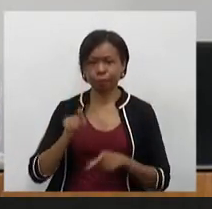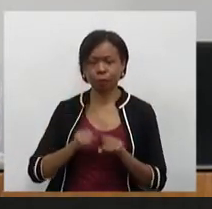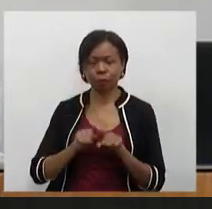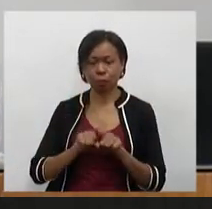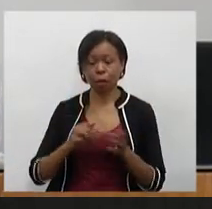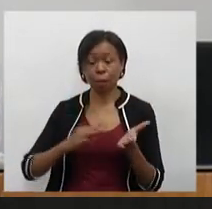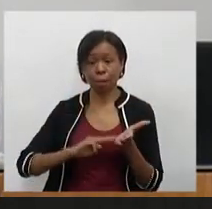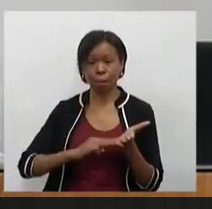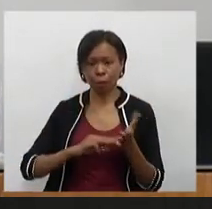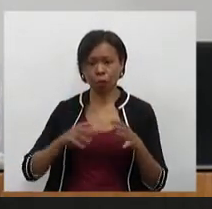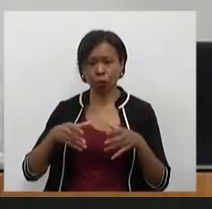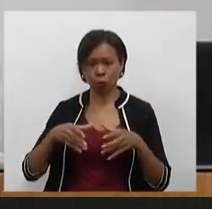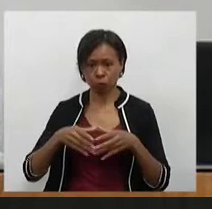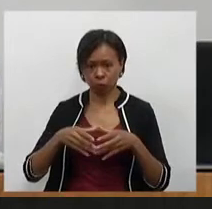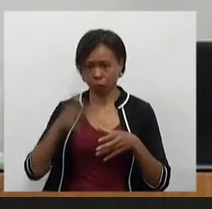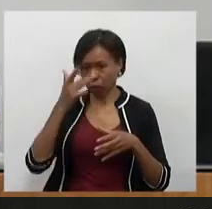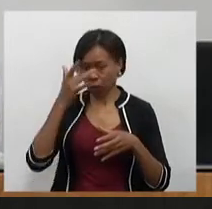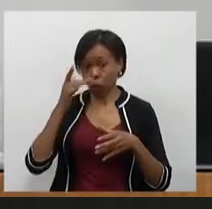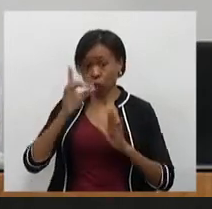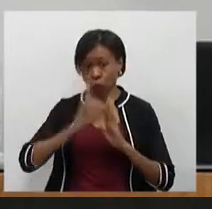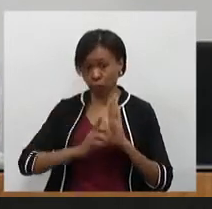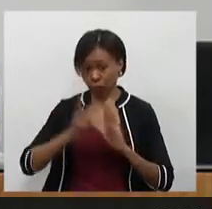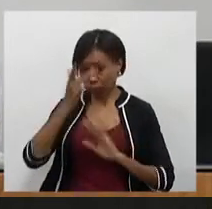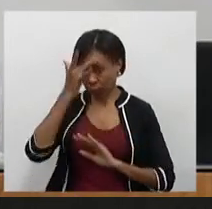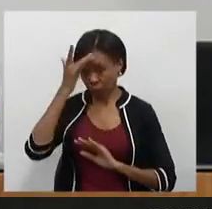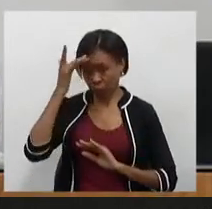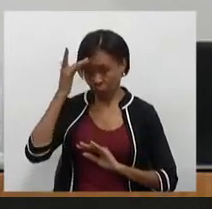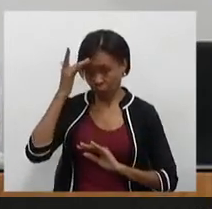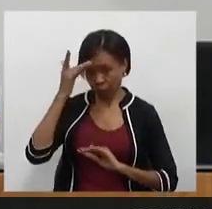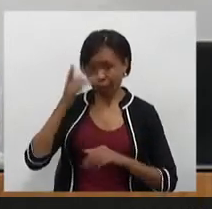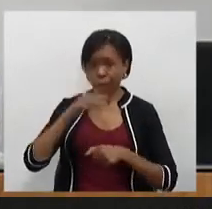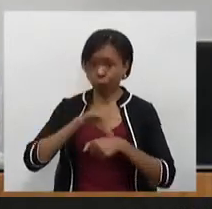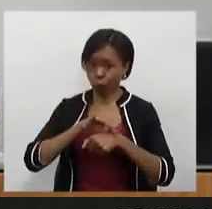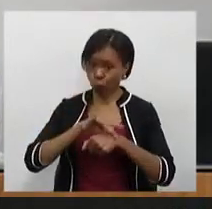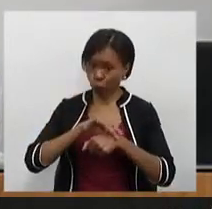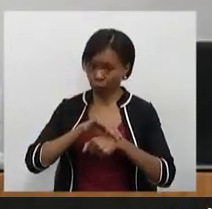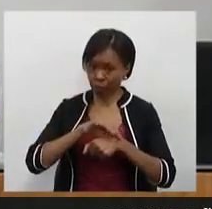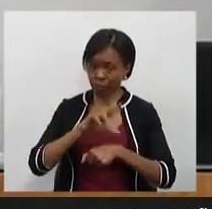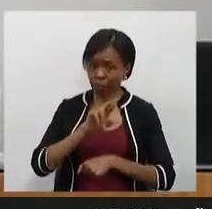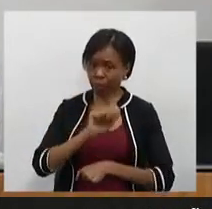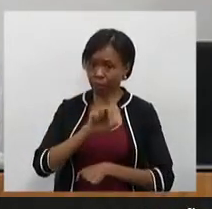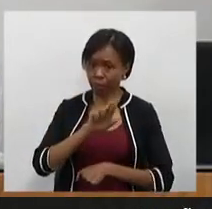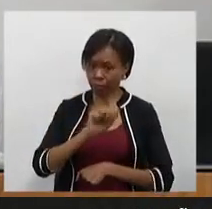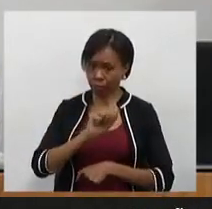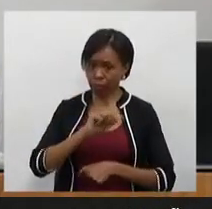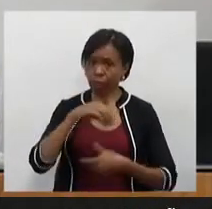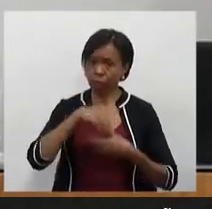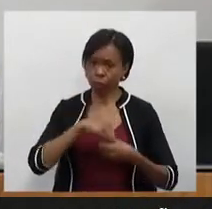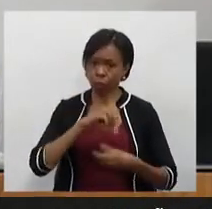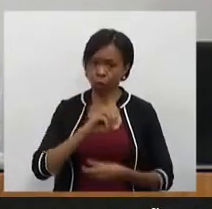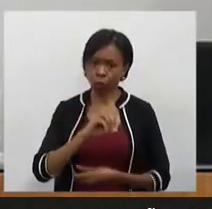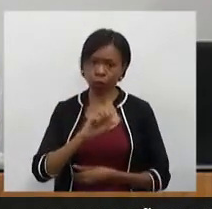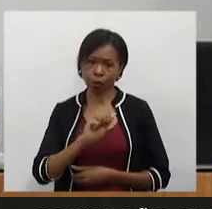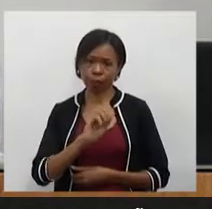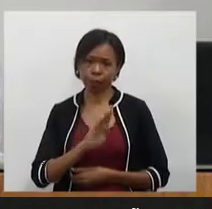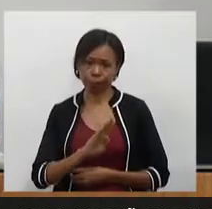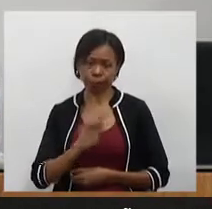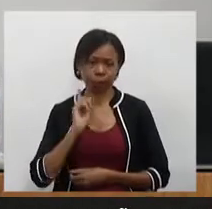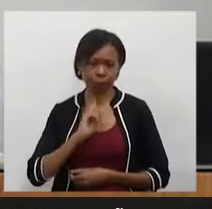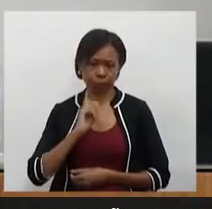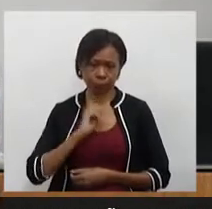de Defesa do Direito das Pessoas com Doenças Raras da OAB Minas Gerais. 5 minutos, Eugênia.